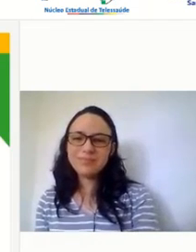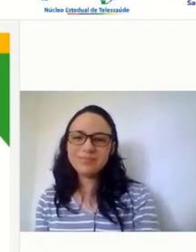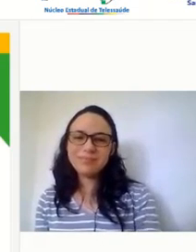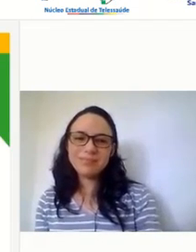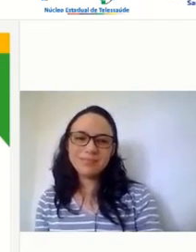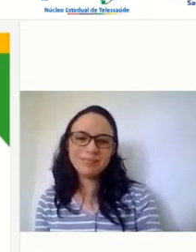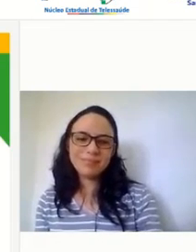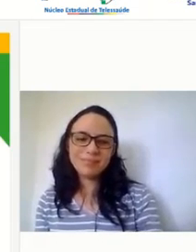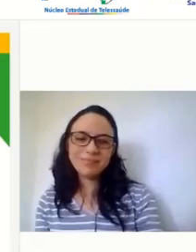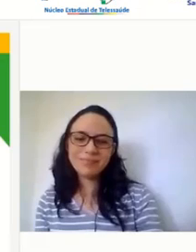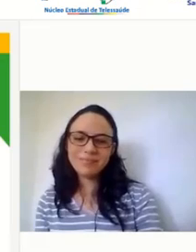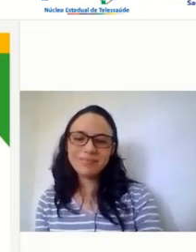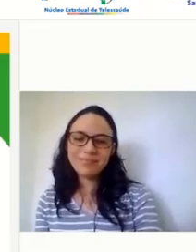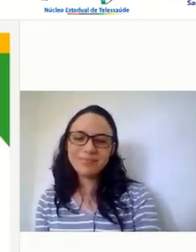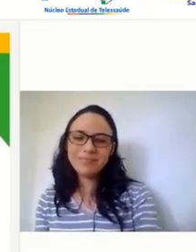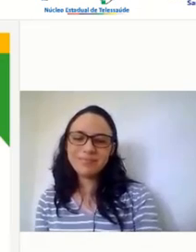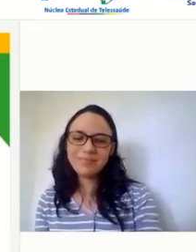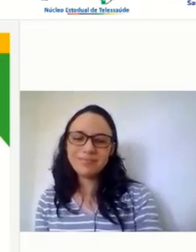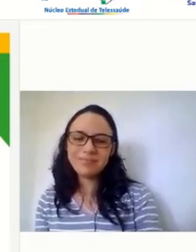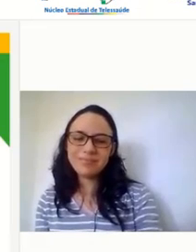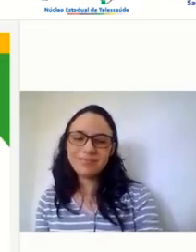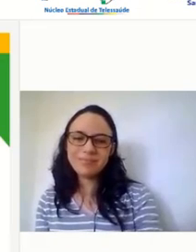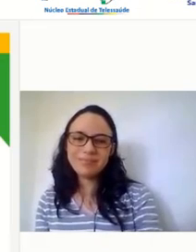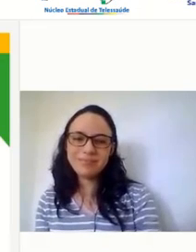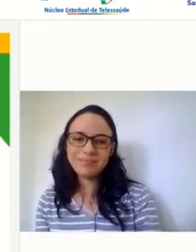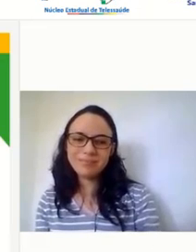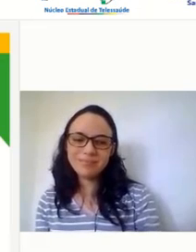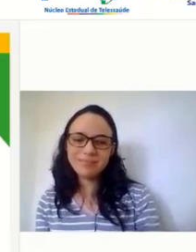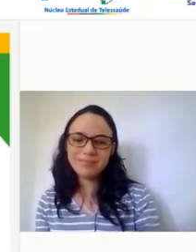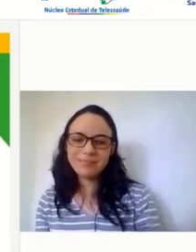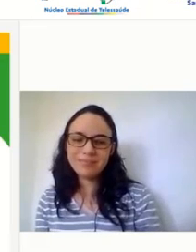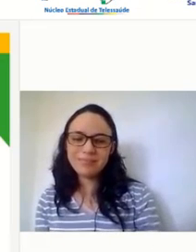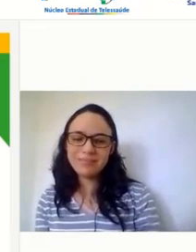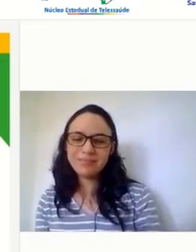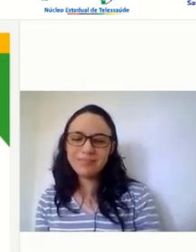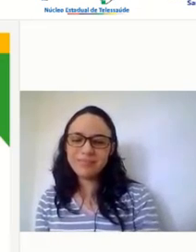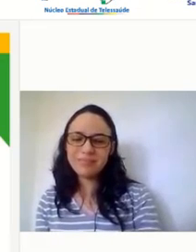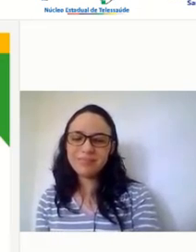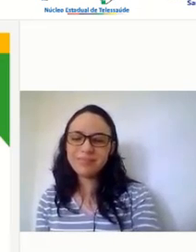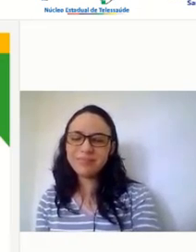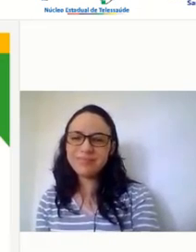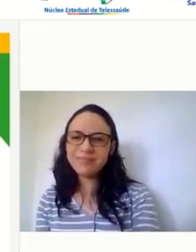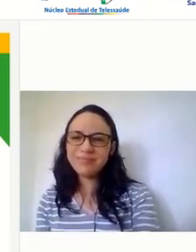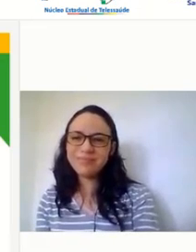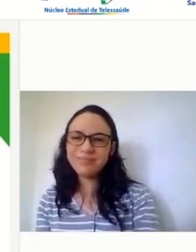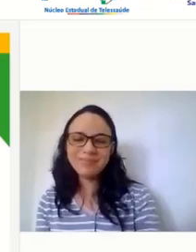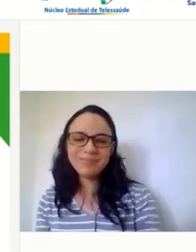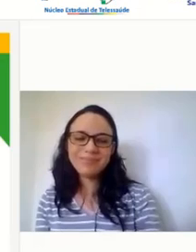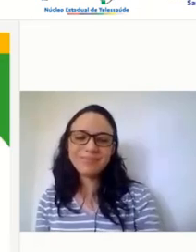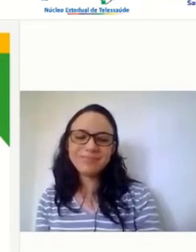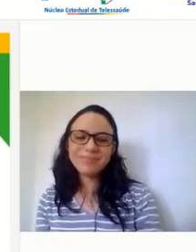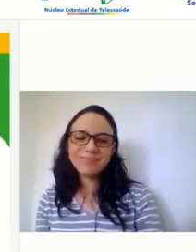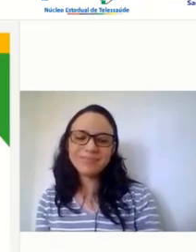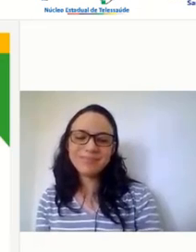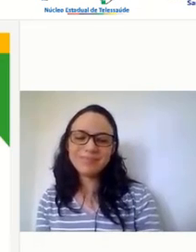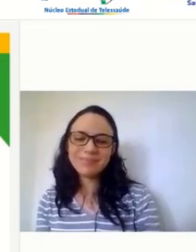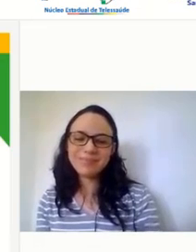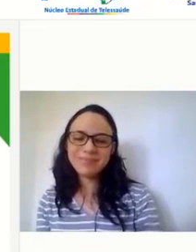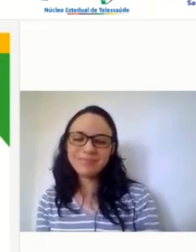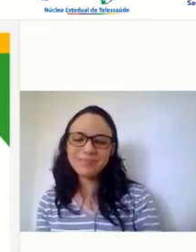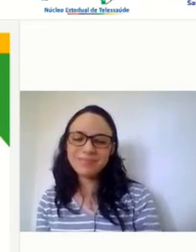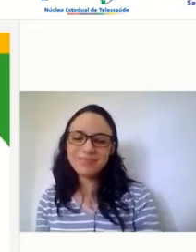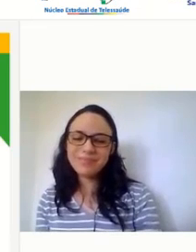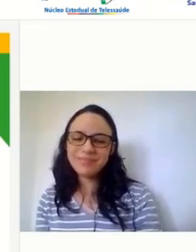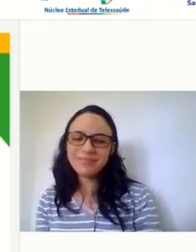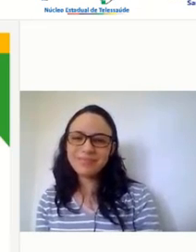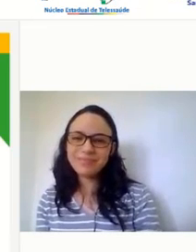parabéns muito de idade completo é mariana professora mariana pode falar pode